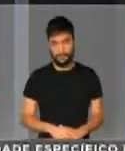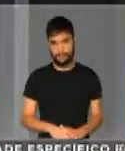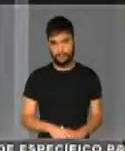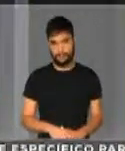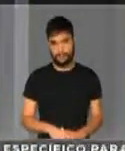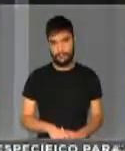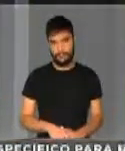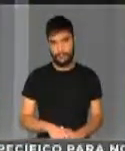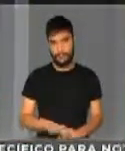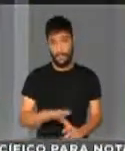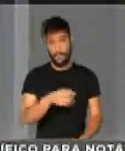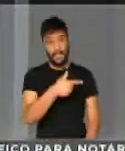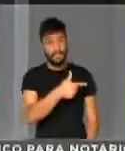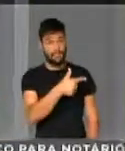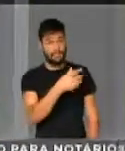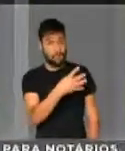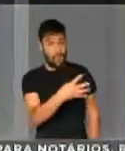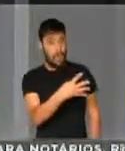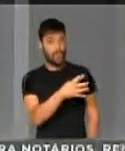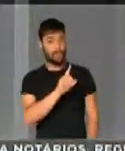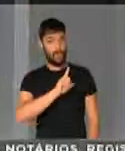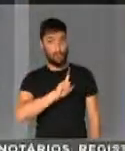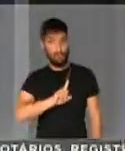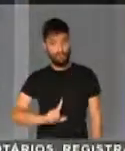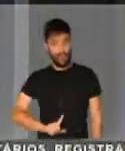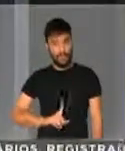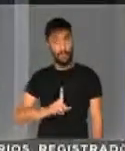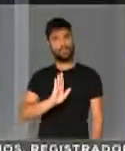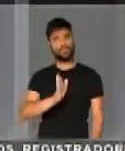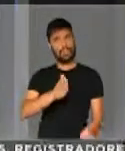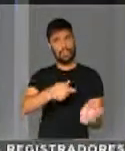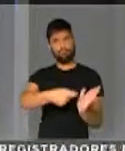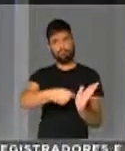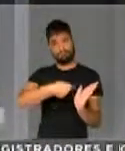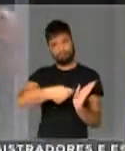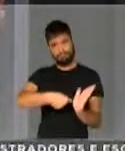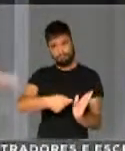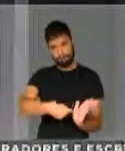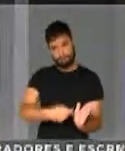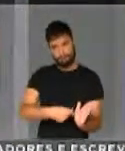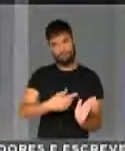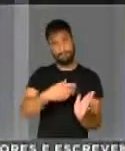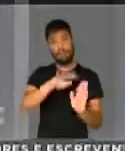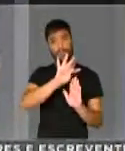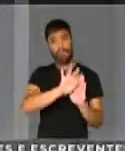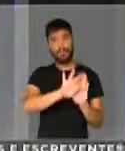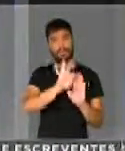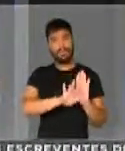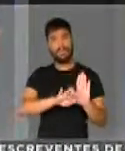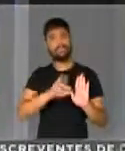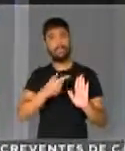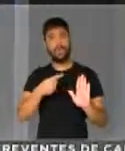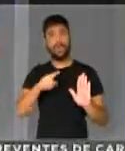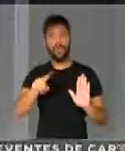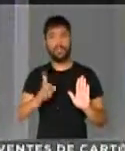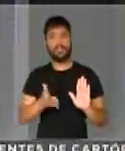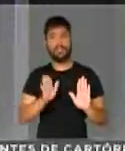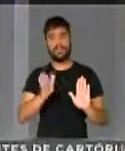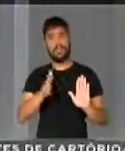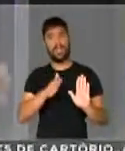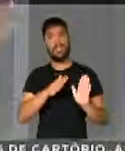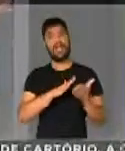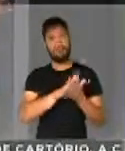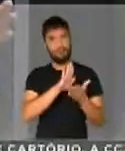Senhor presidente, 24 governadores assinaram o manifesto publicado em todos os jornais